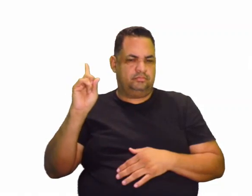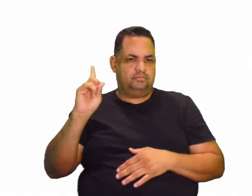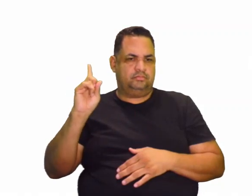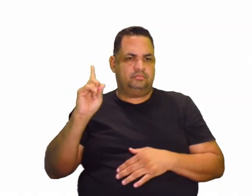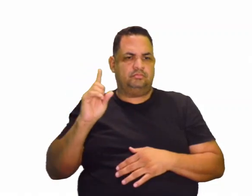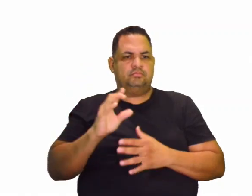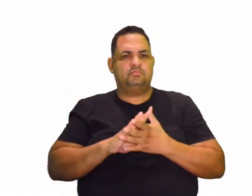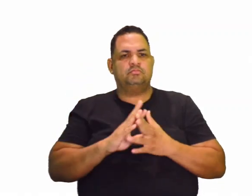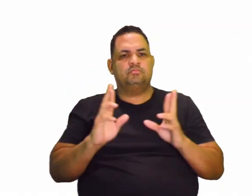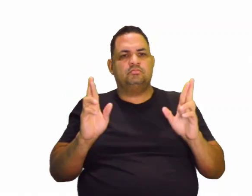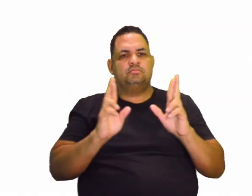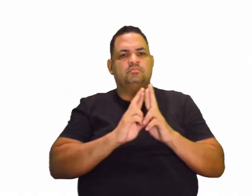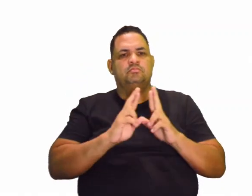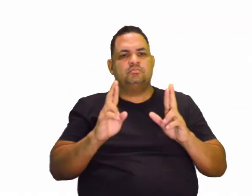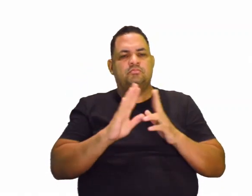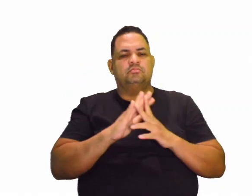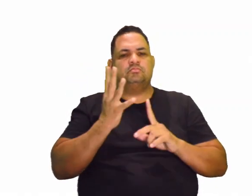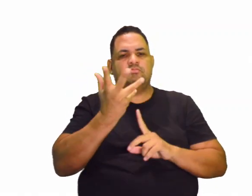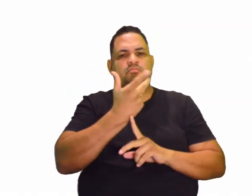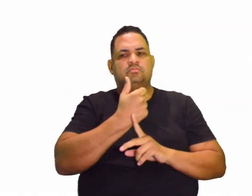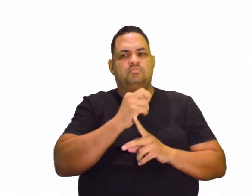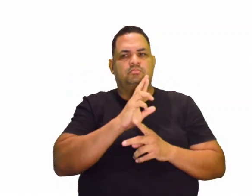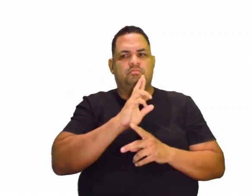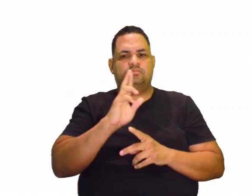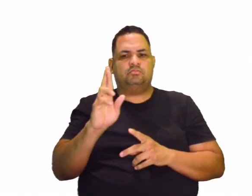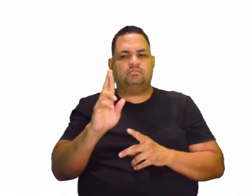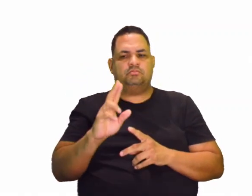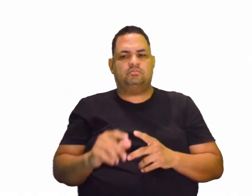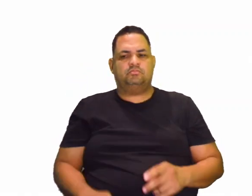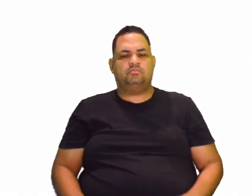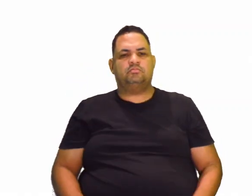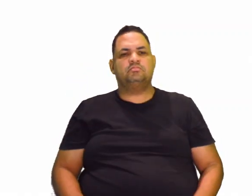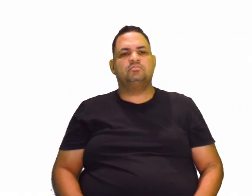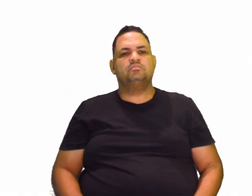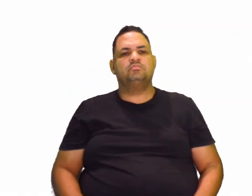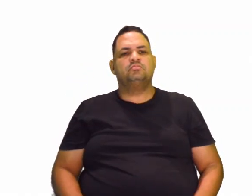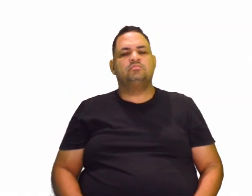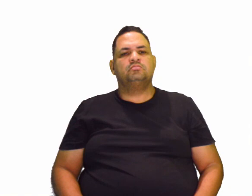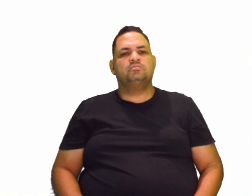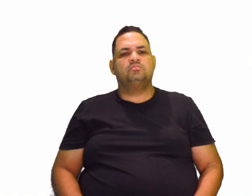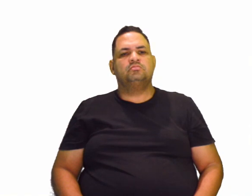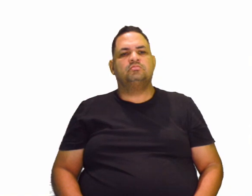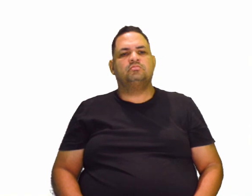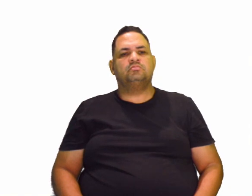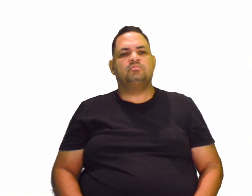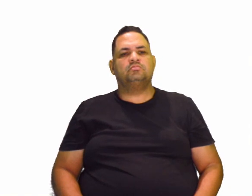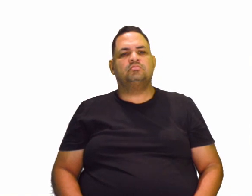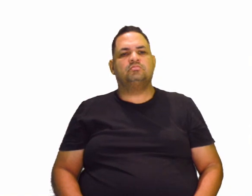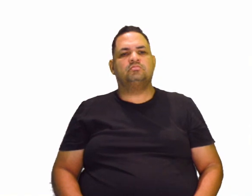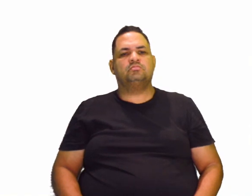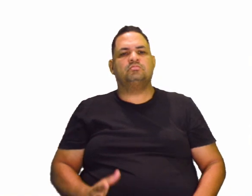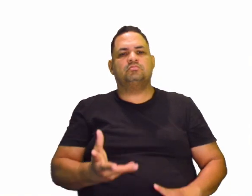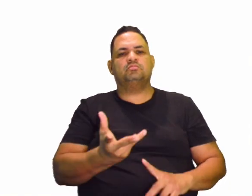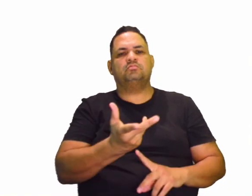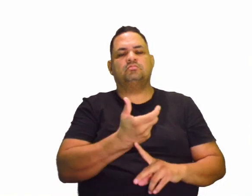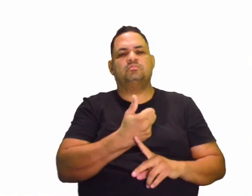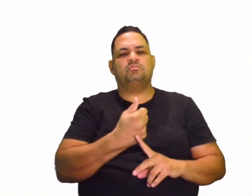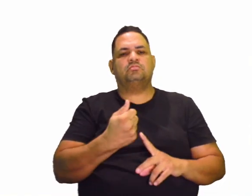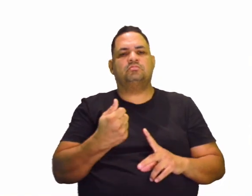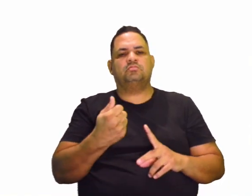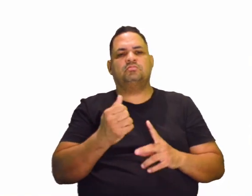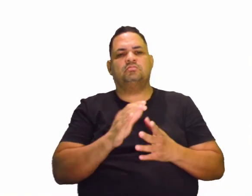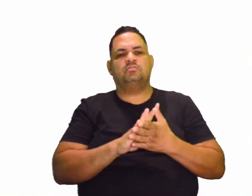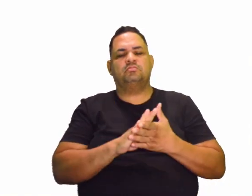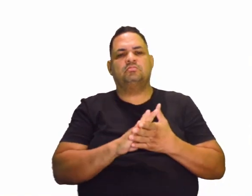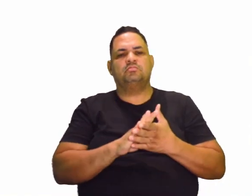essa relação da arte e religião. Então, a arte romana e a arte